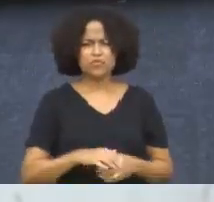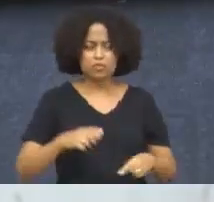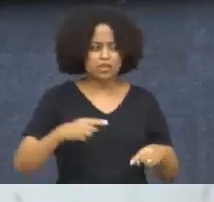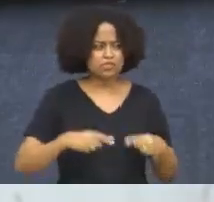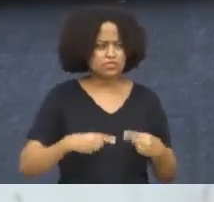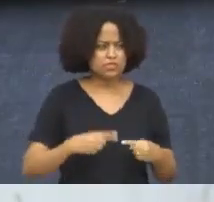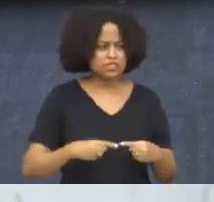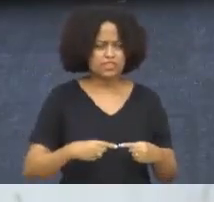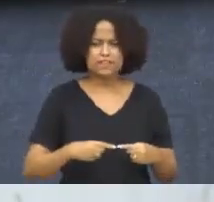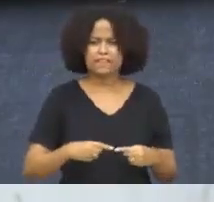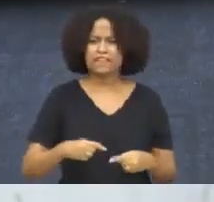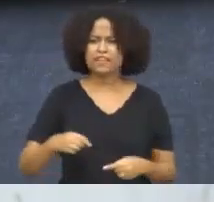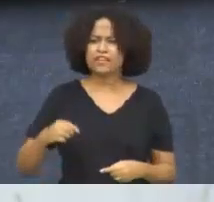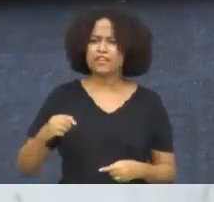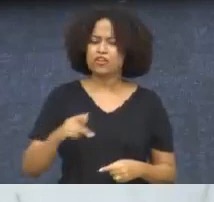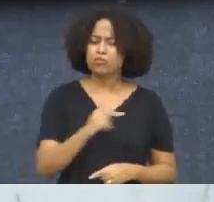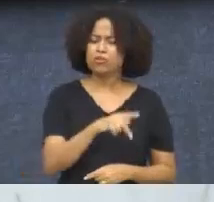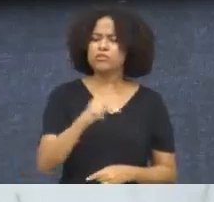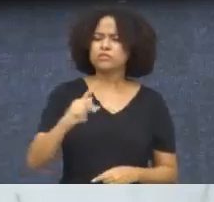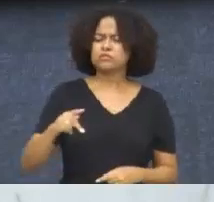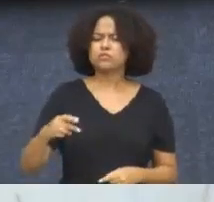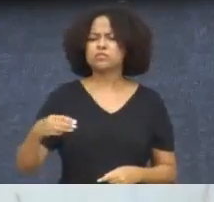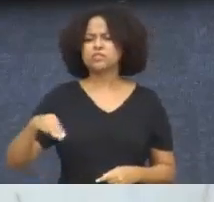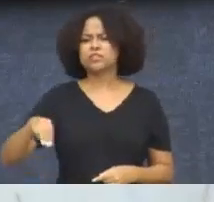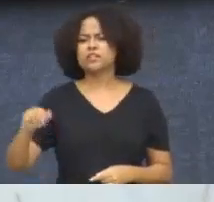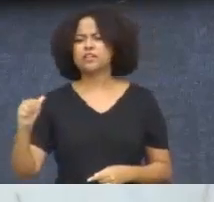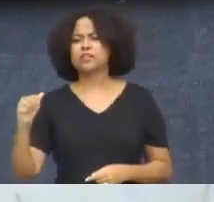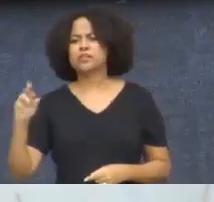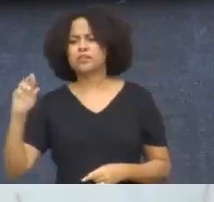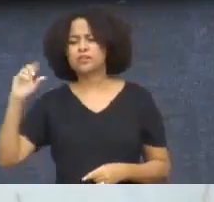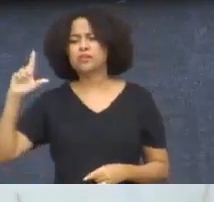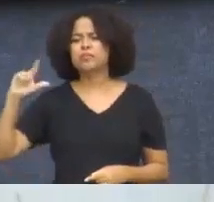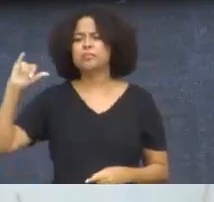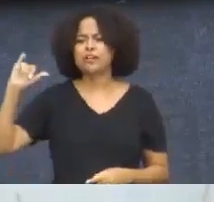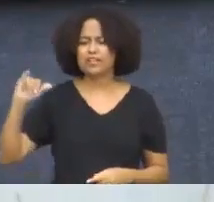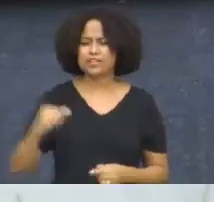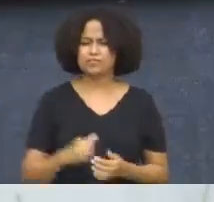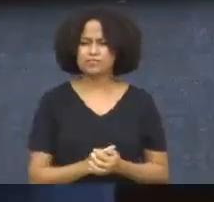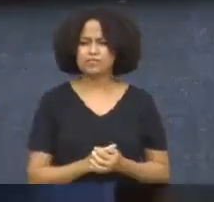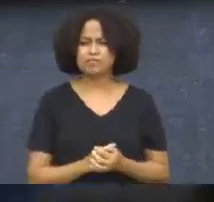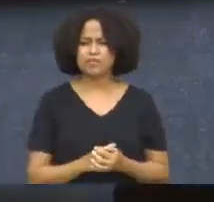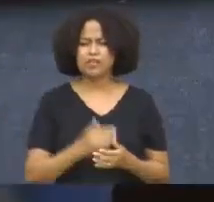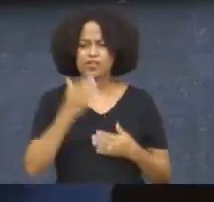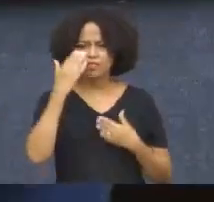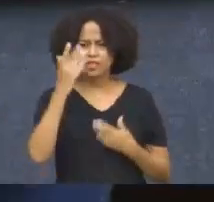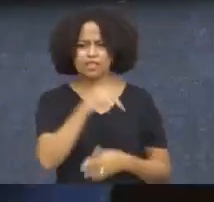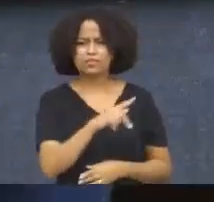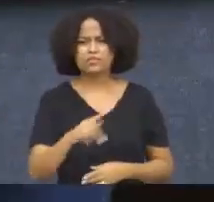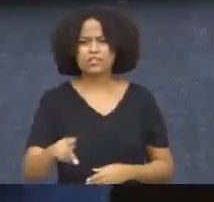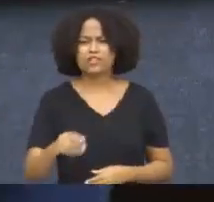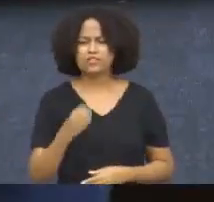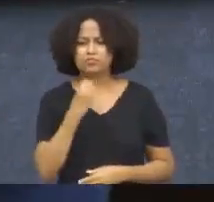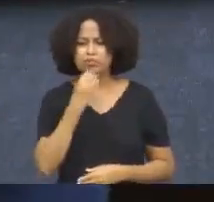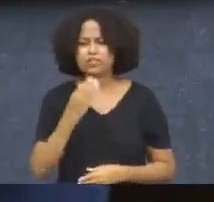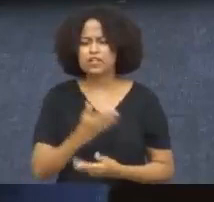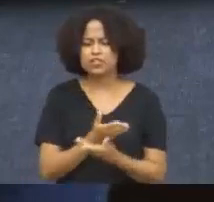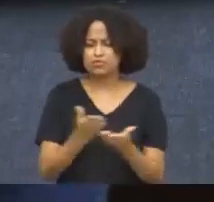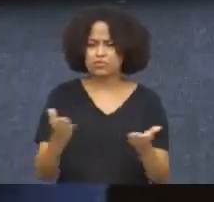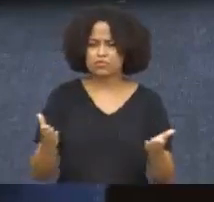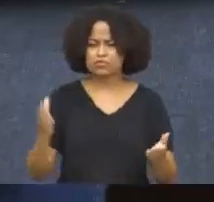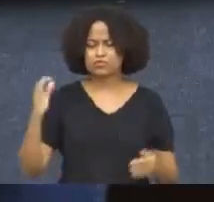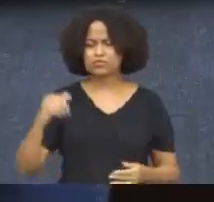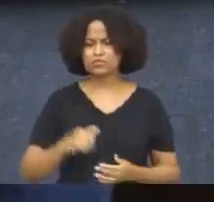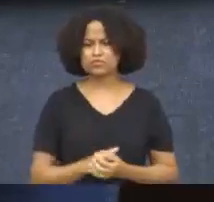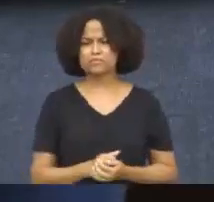discutir, vereadora professora Marli, Progressistas. Obrigada, presidente. Boa tarde a todos. Pessoal,